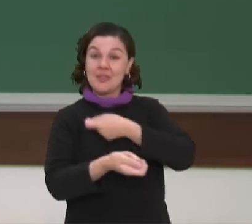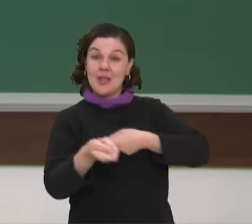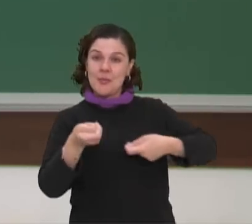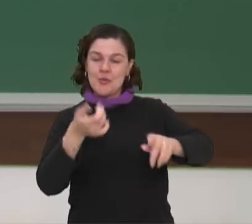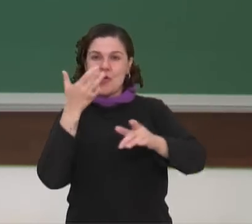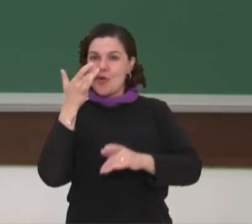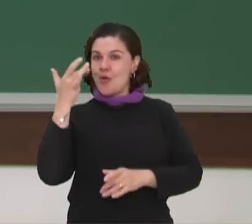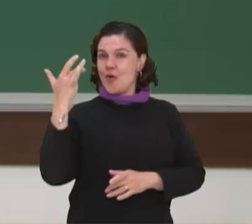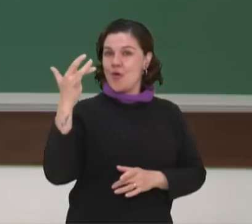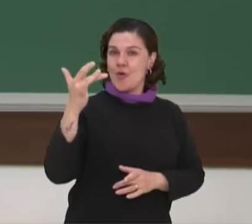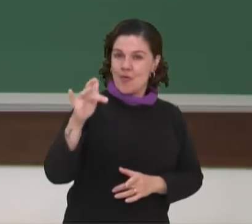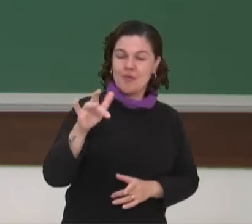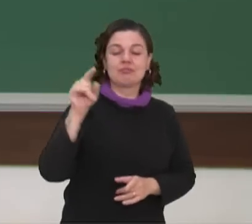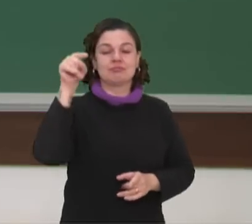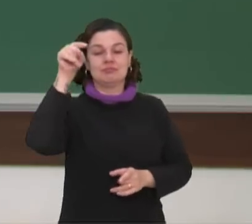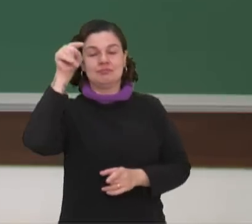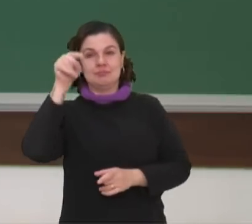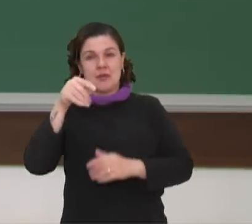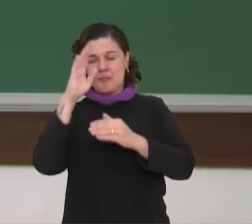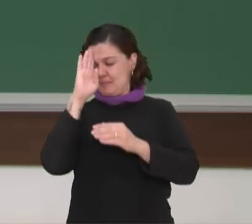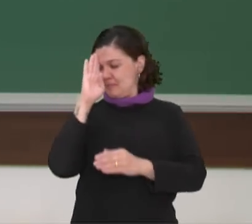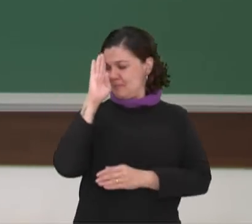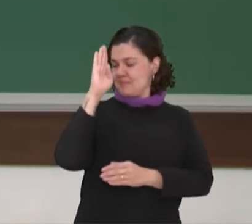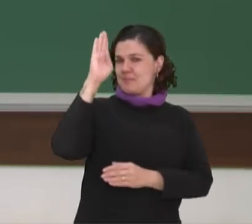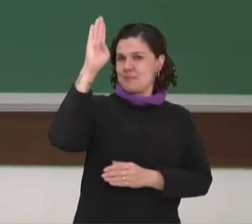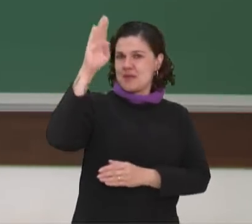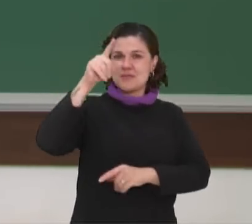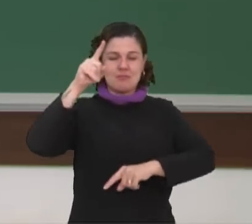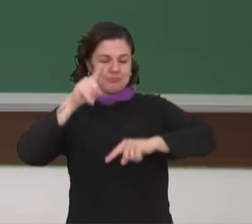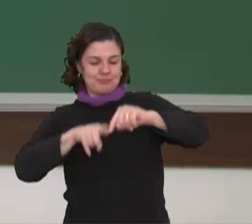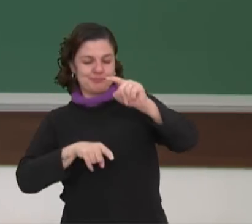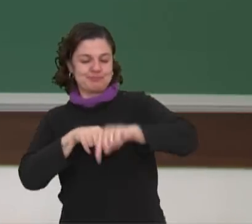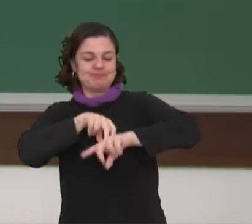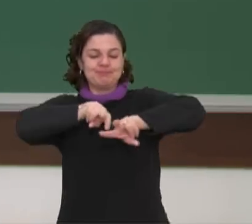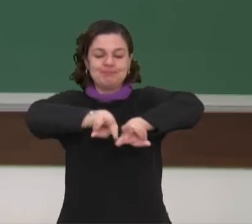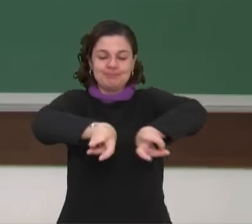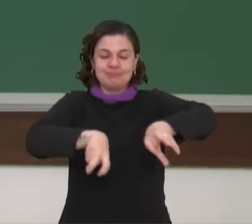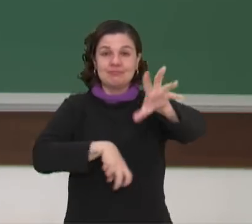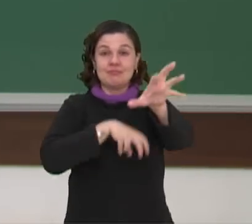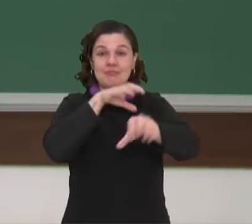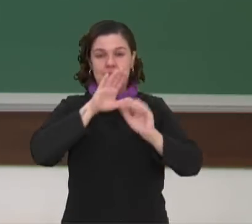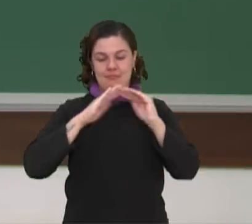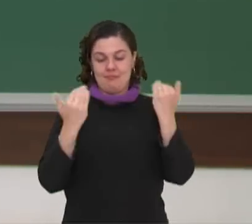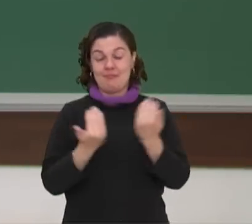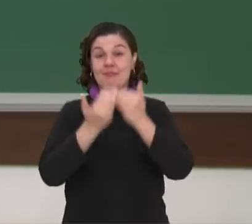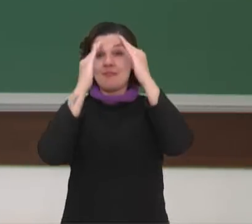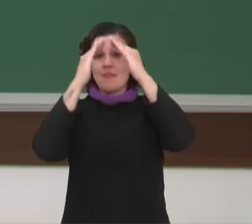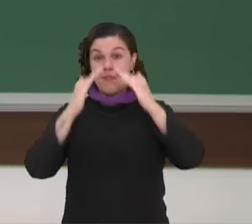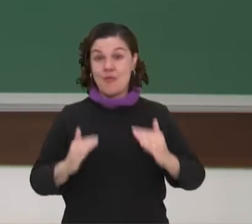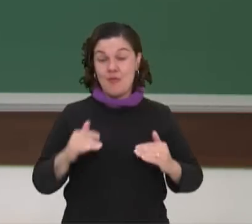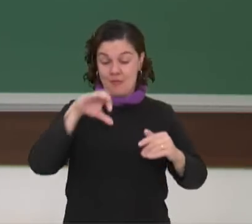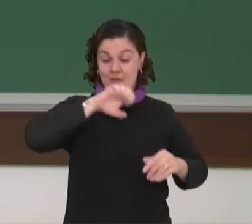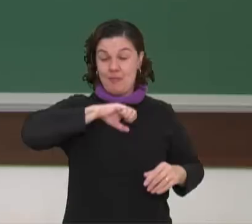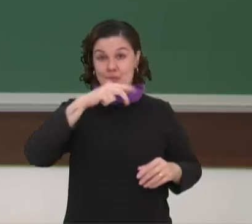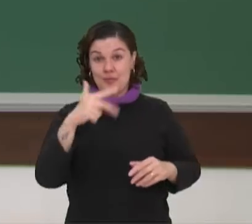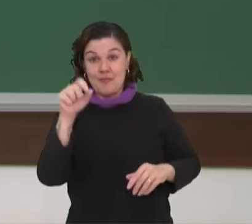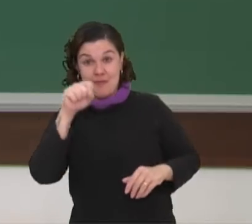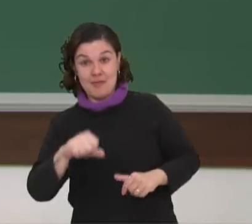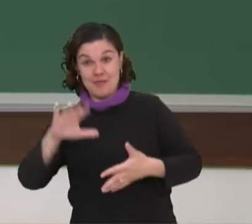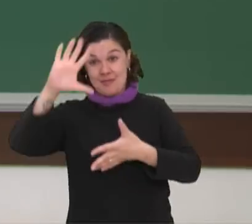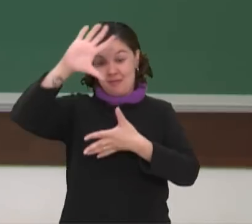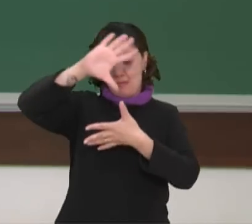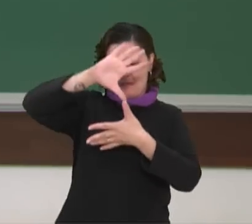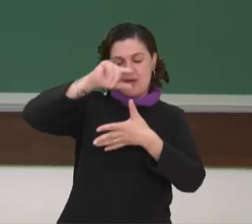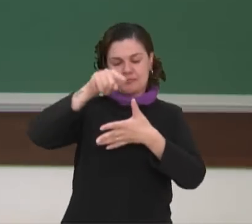o ouro foi esse principal produto extraído da colônia portuguesa na América, extraído do nosso